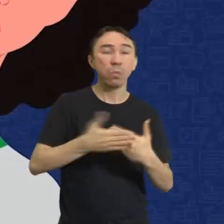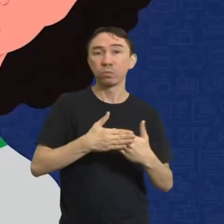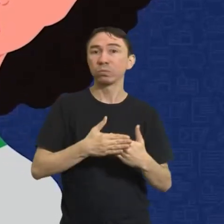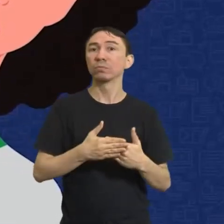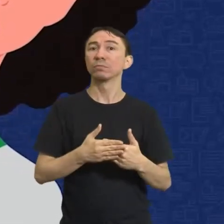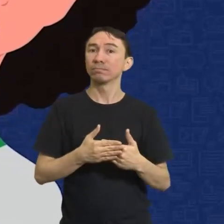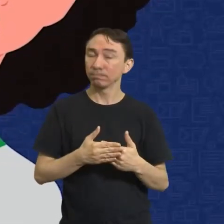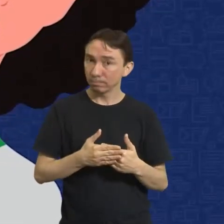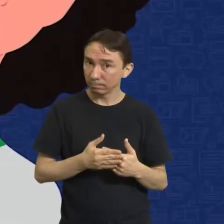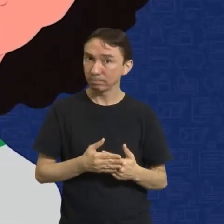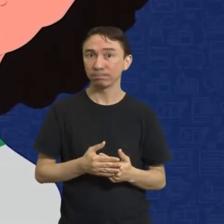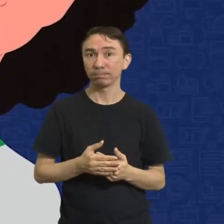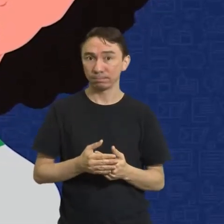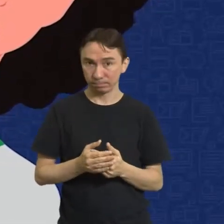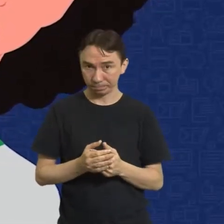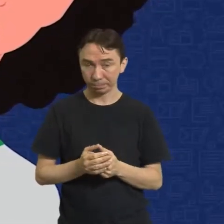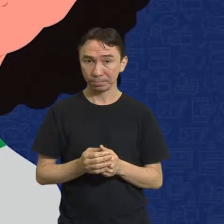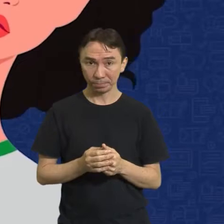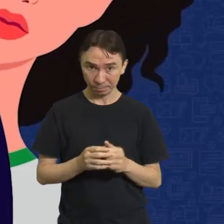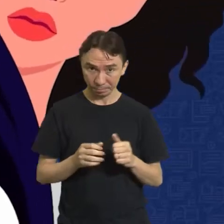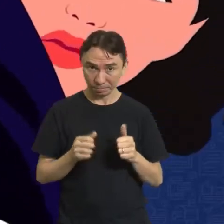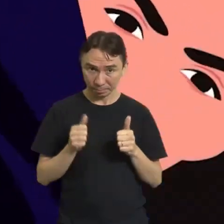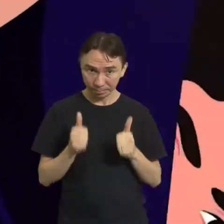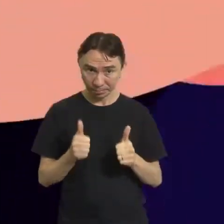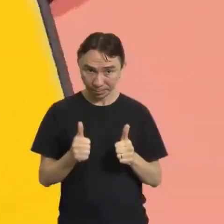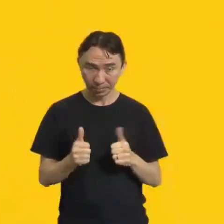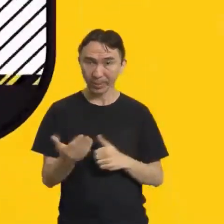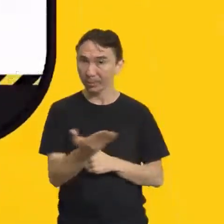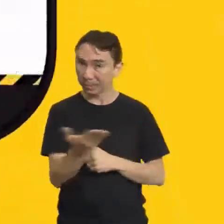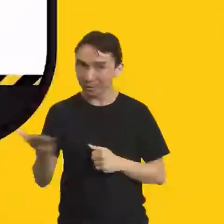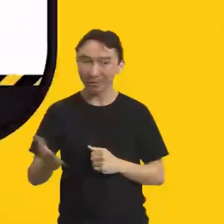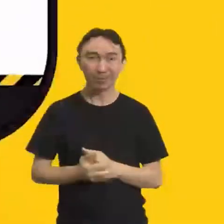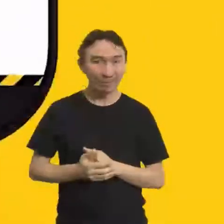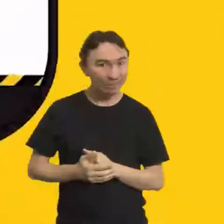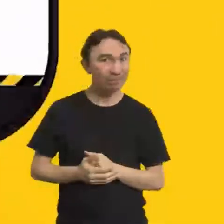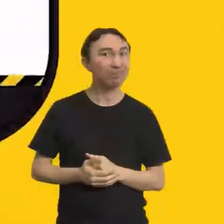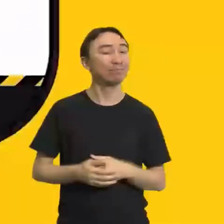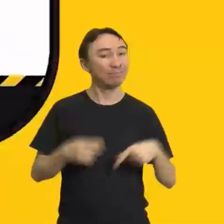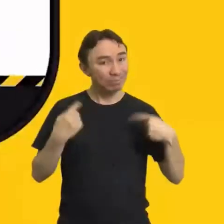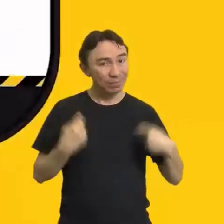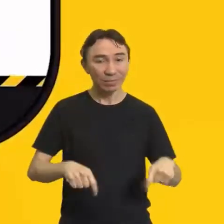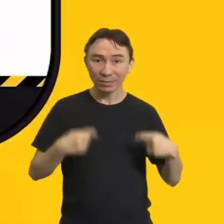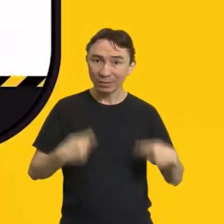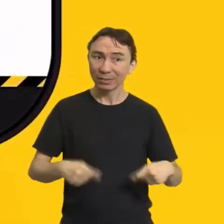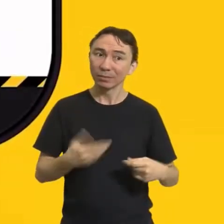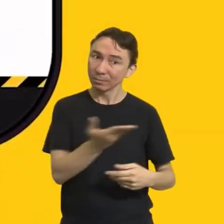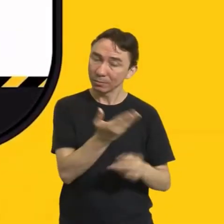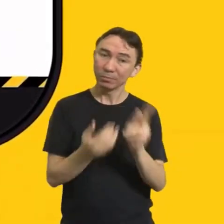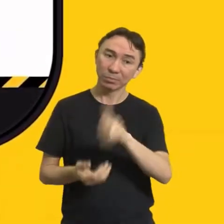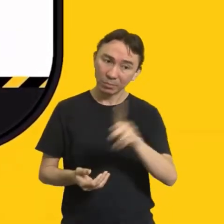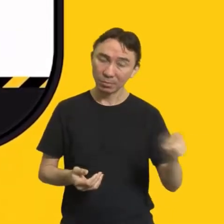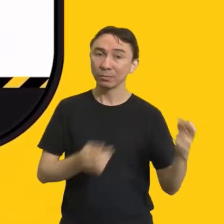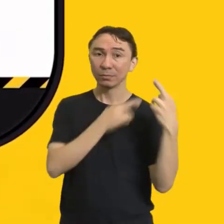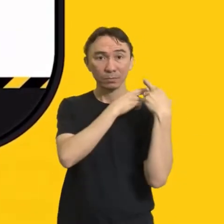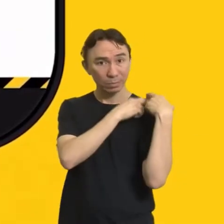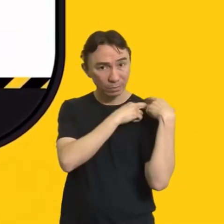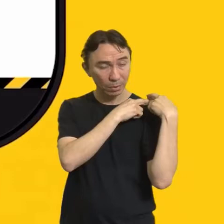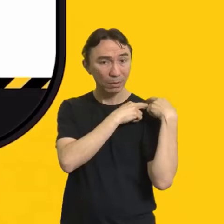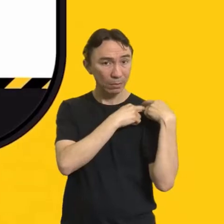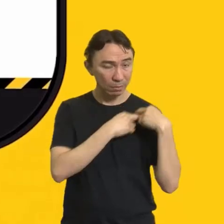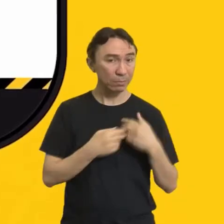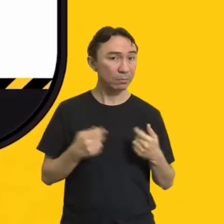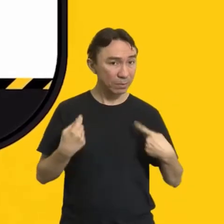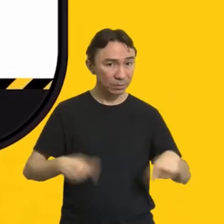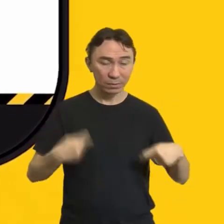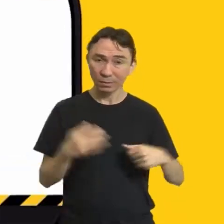postado. Tudo mesmo. Já pensou na responsabilidade que isso implica? Então, todo cuidado é pouco, principalmente com